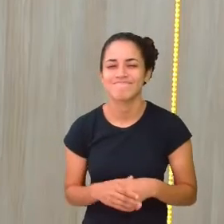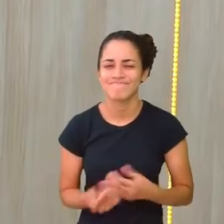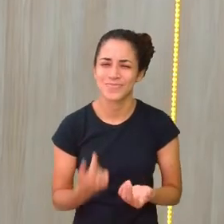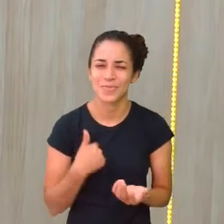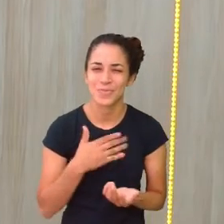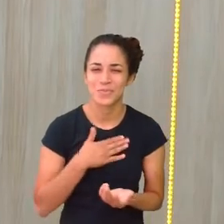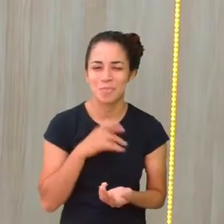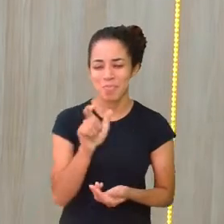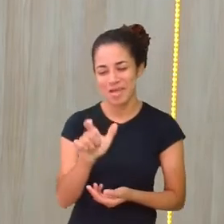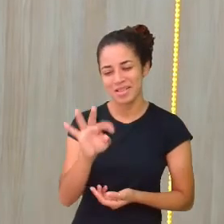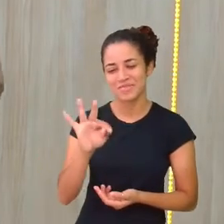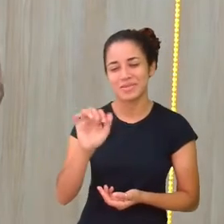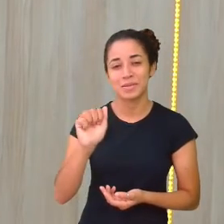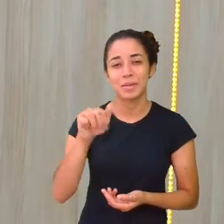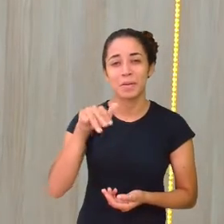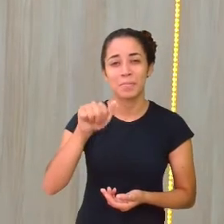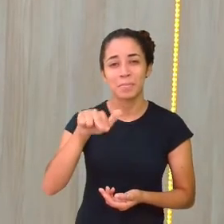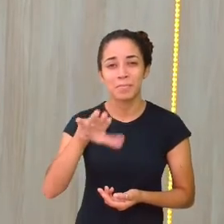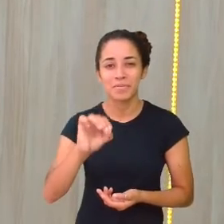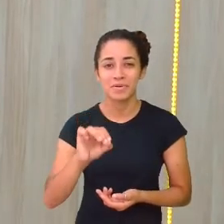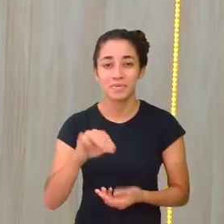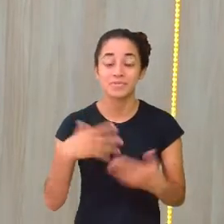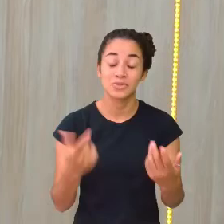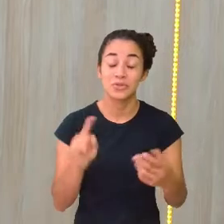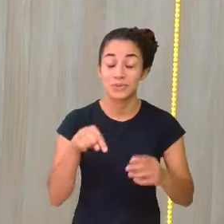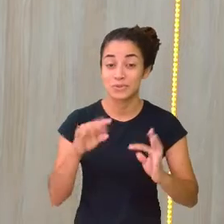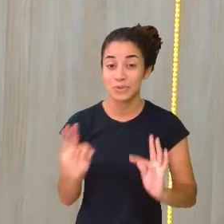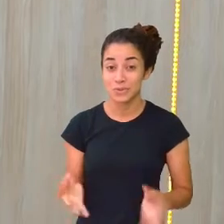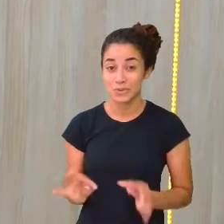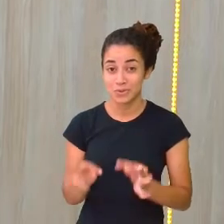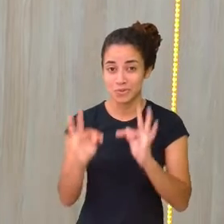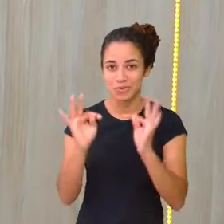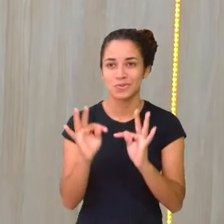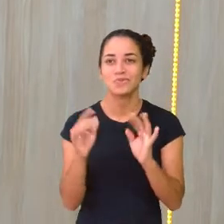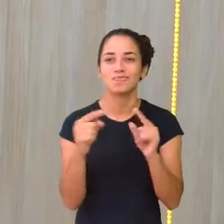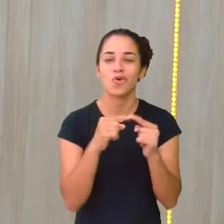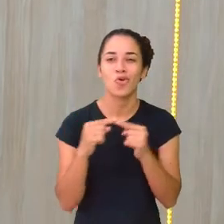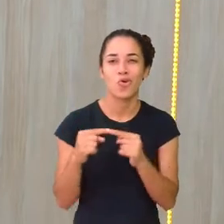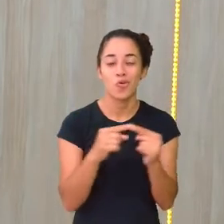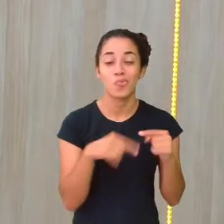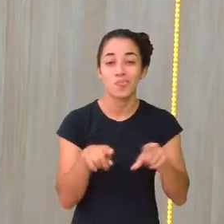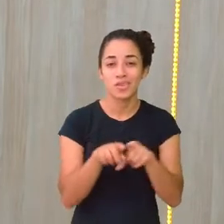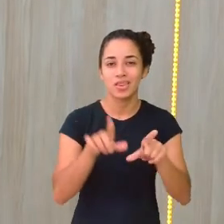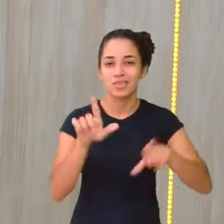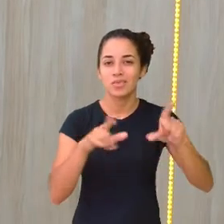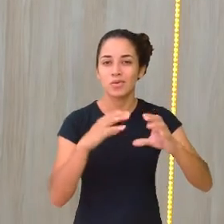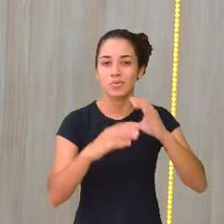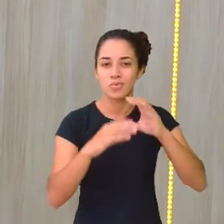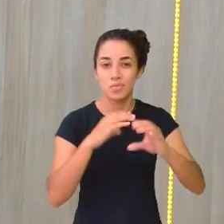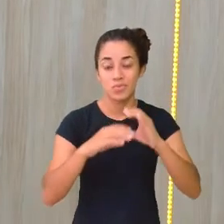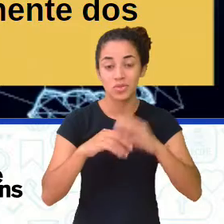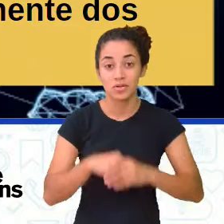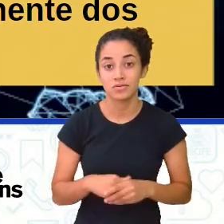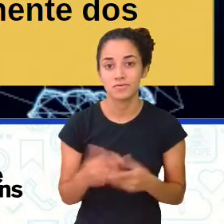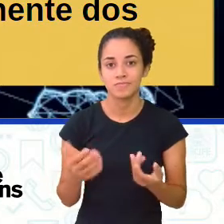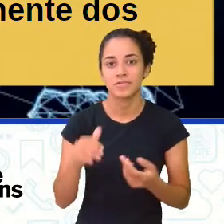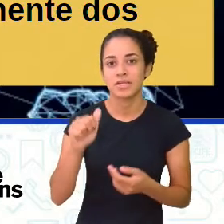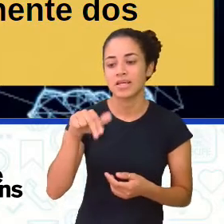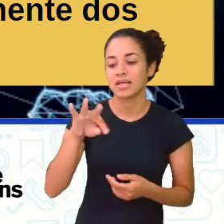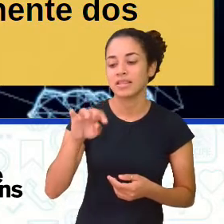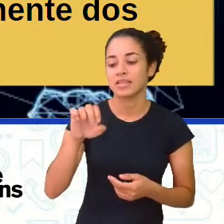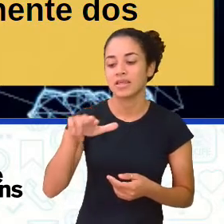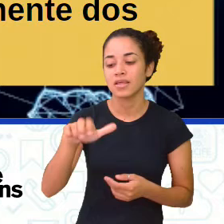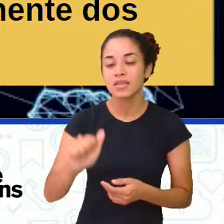tamanco. Gostei. Então, as tecnologias ligadas às telecomunicações, ó. Antenas